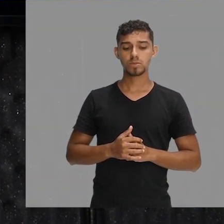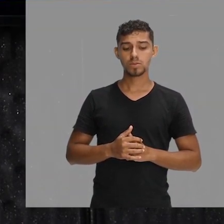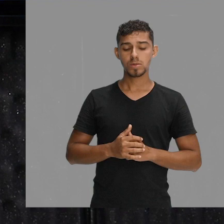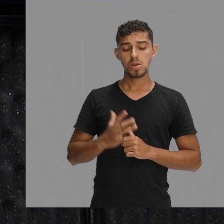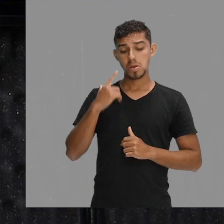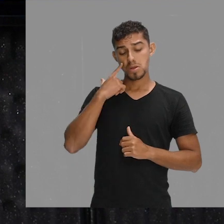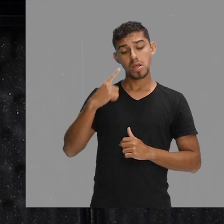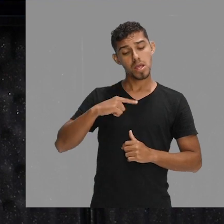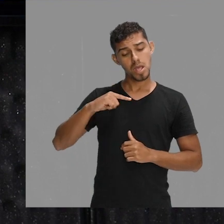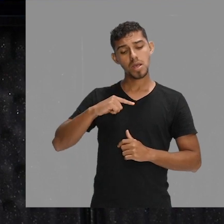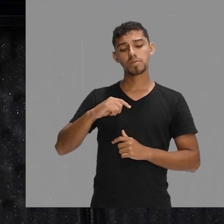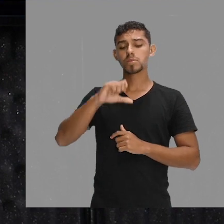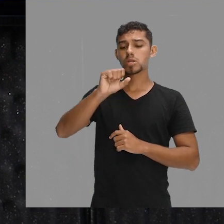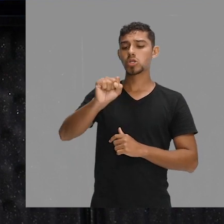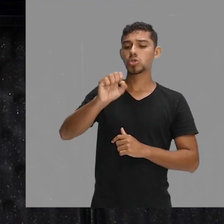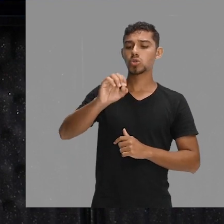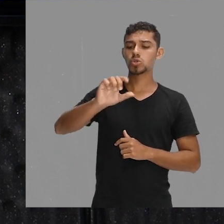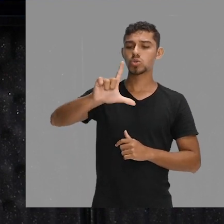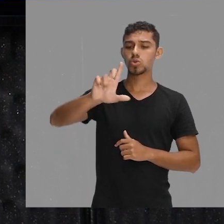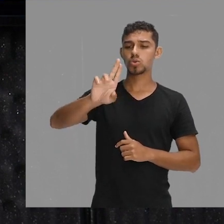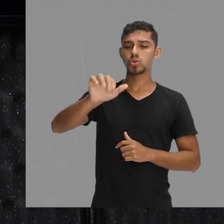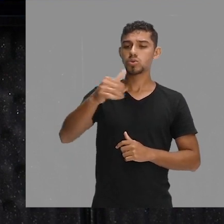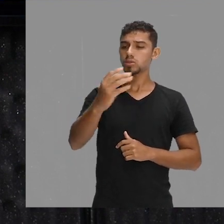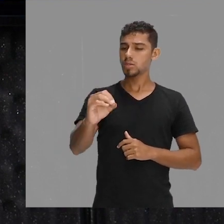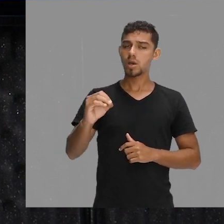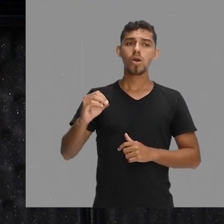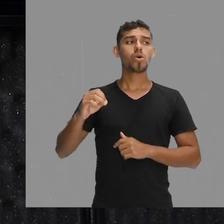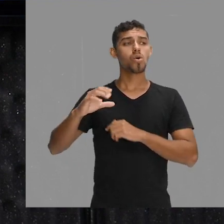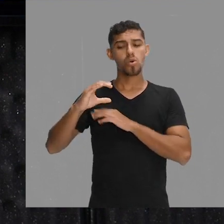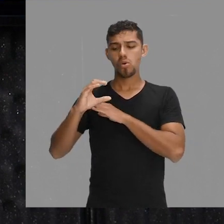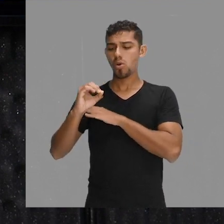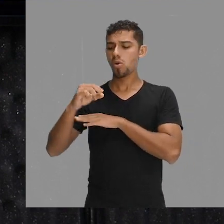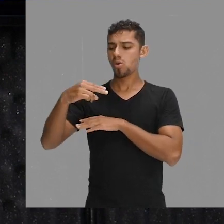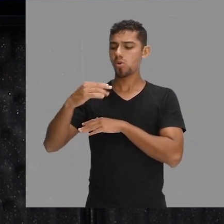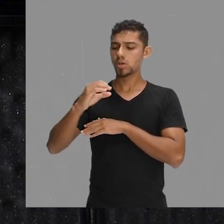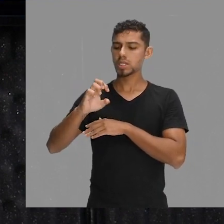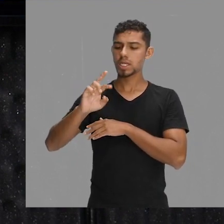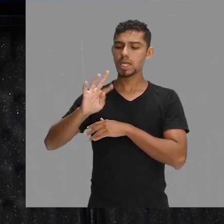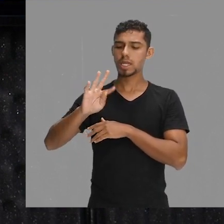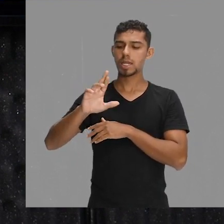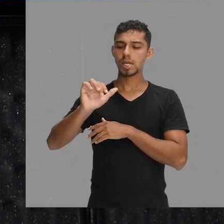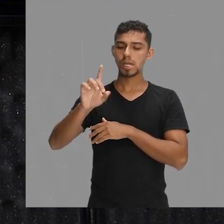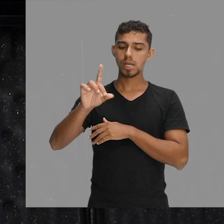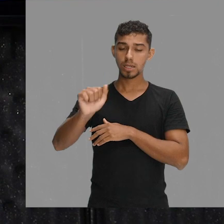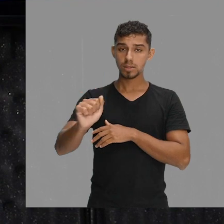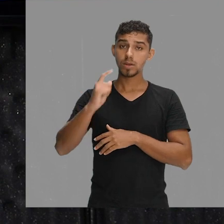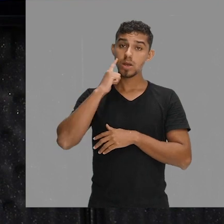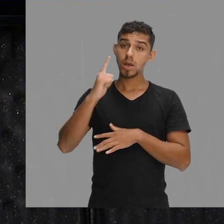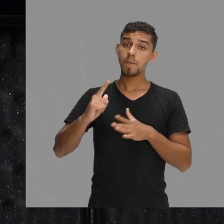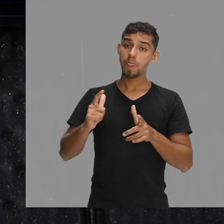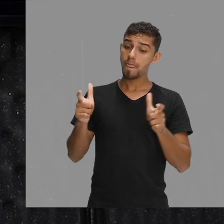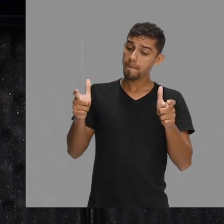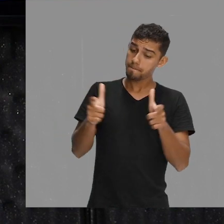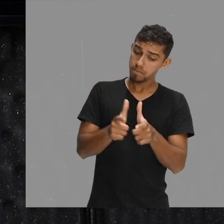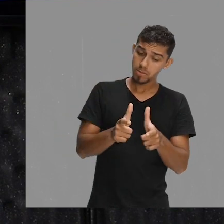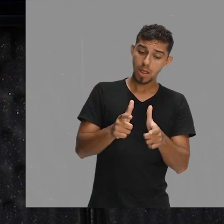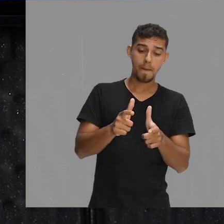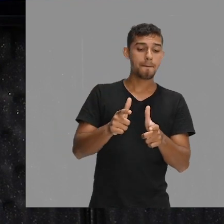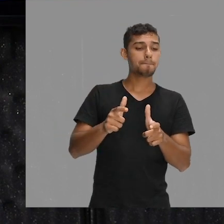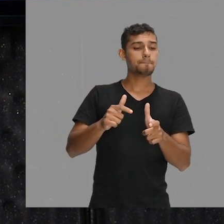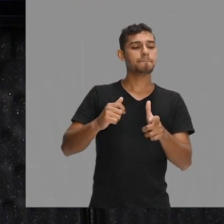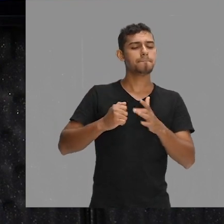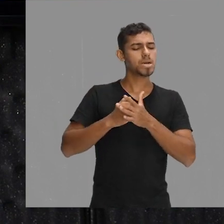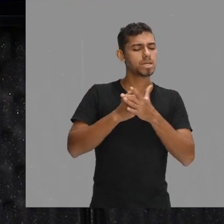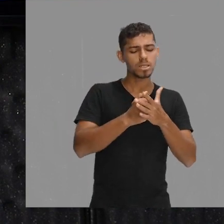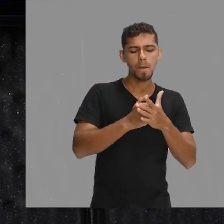concentrada. Ou seja, quanto mais partículas na solução, então isso vai gerar uma menor pressão máxima de vapor.